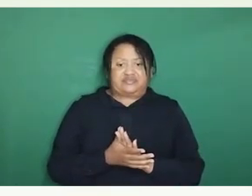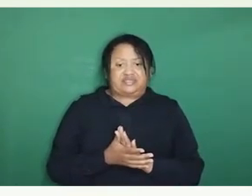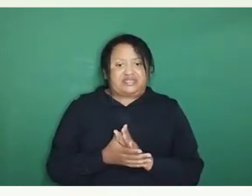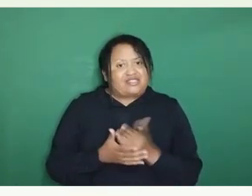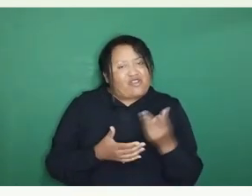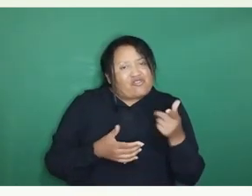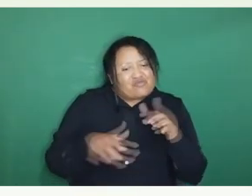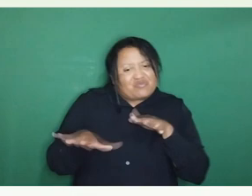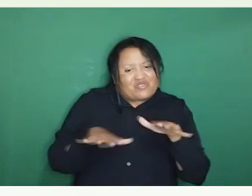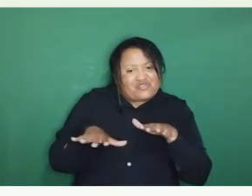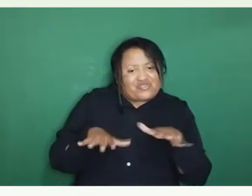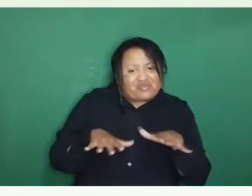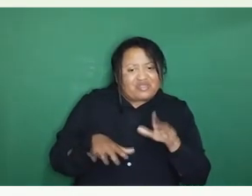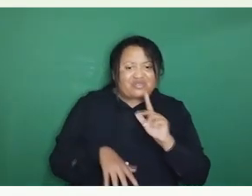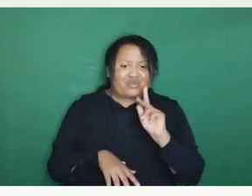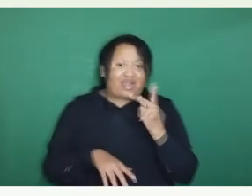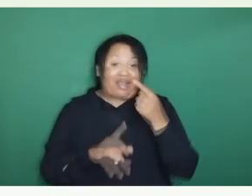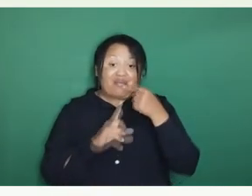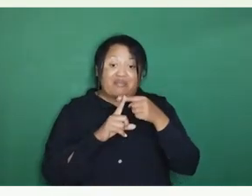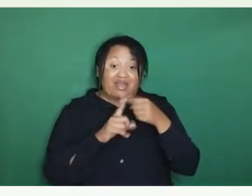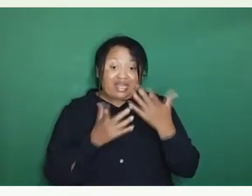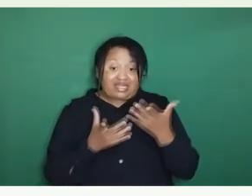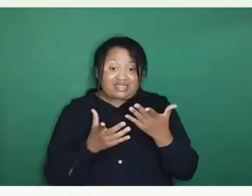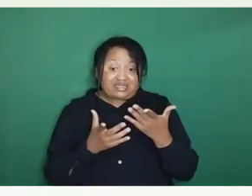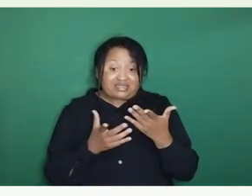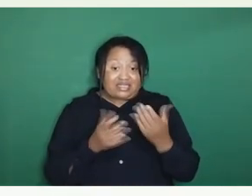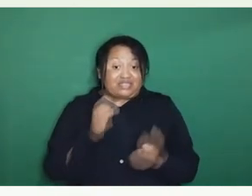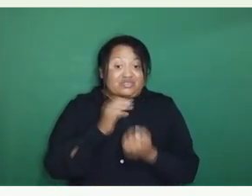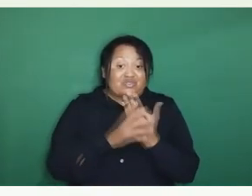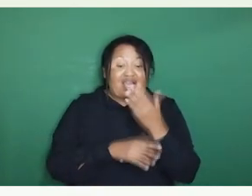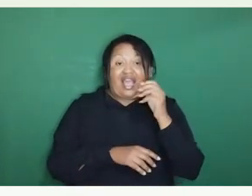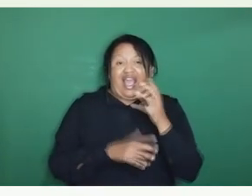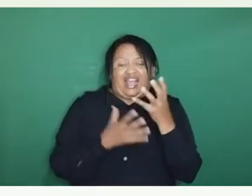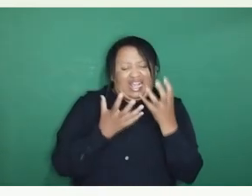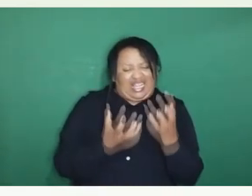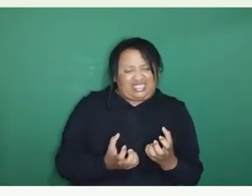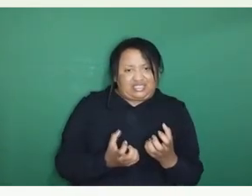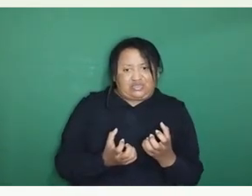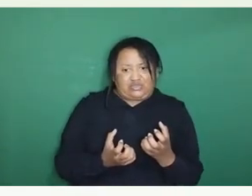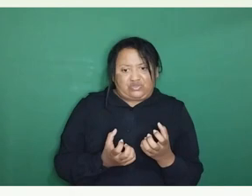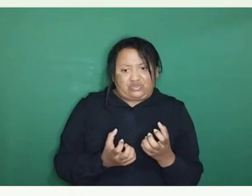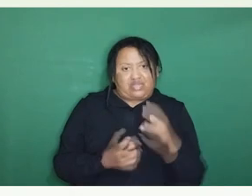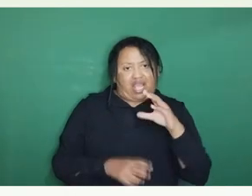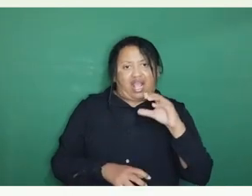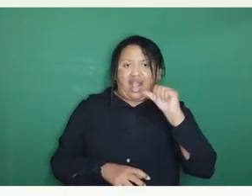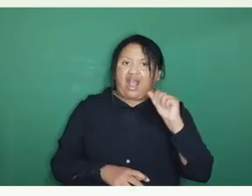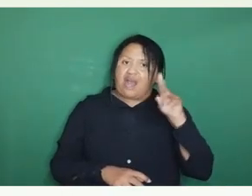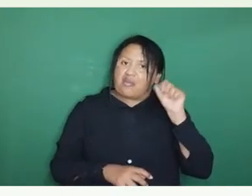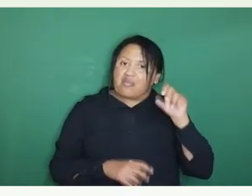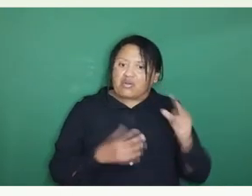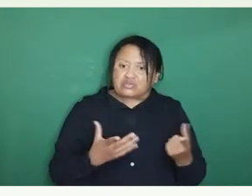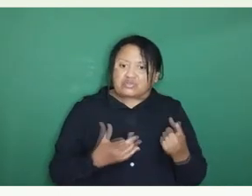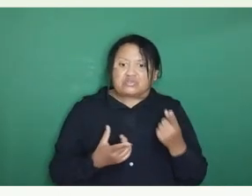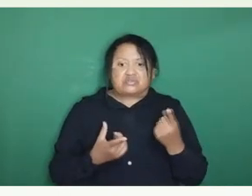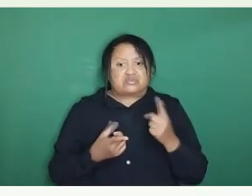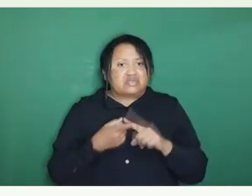mais formando aço carbônico o ácido também tem o poder de liberar h mais para o meio então não